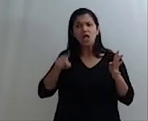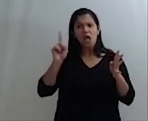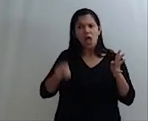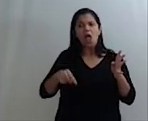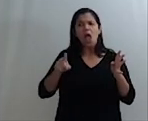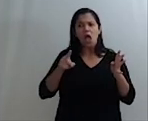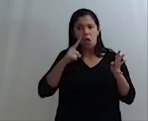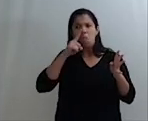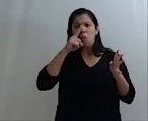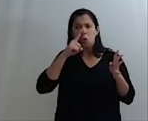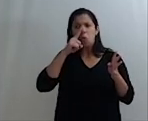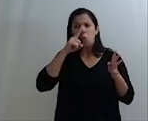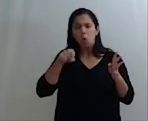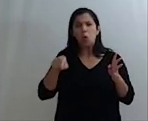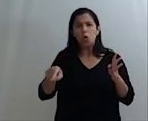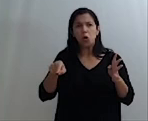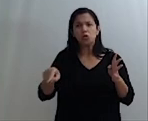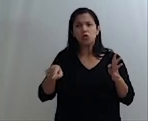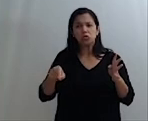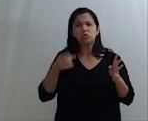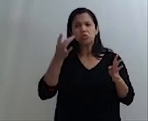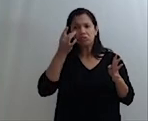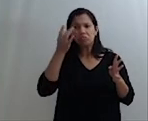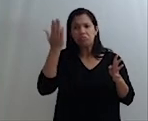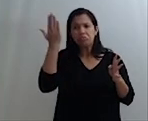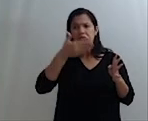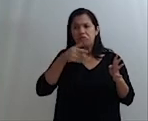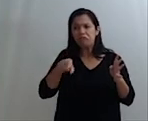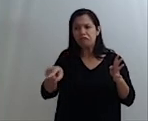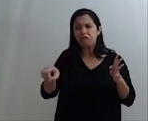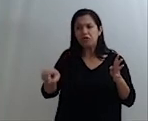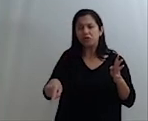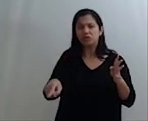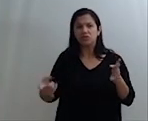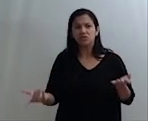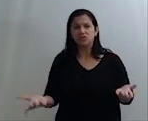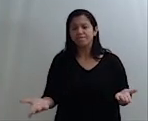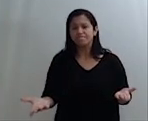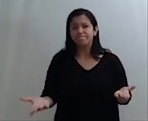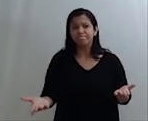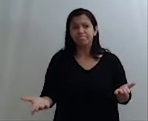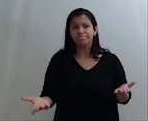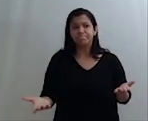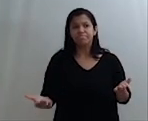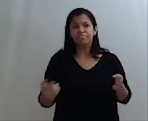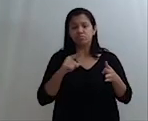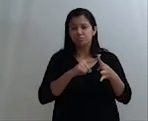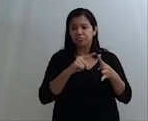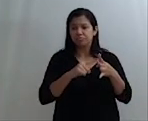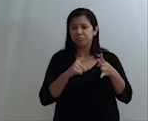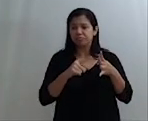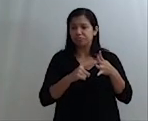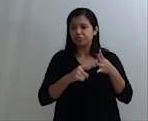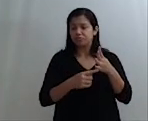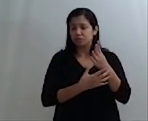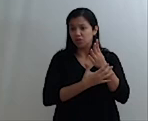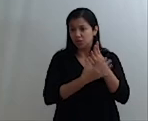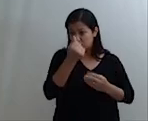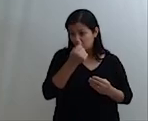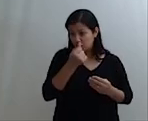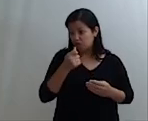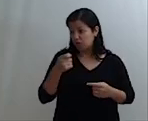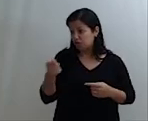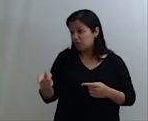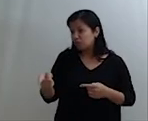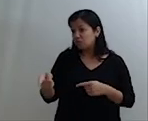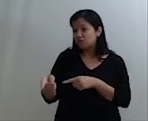excelências quando do da da oferta da denúncia junto troue pra denúncia a folha